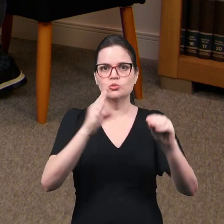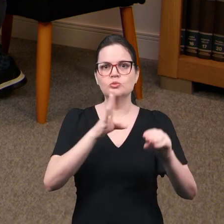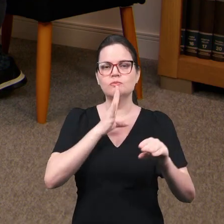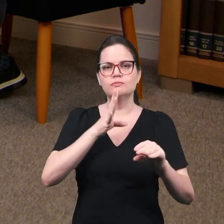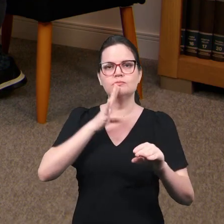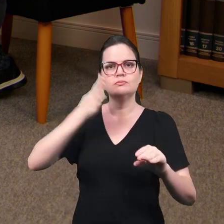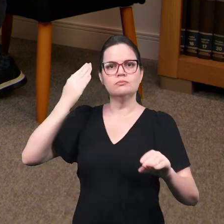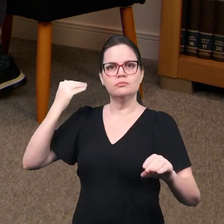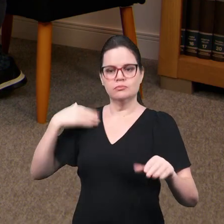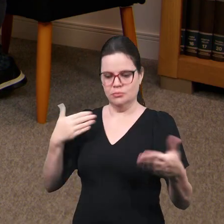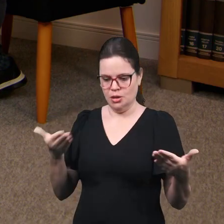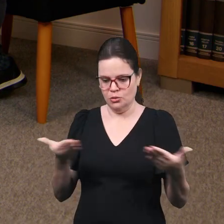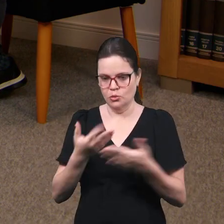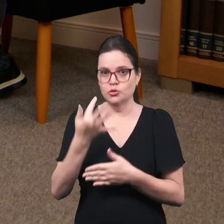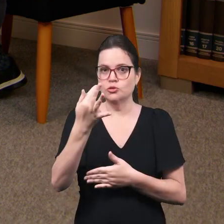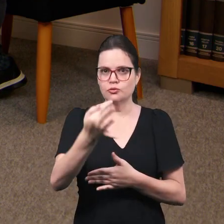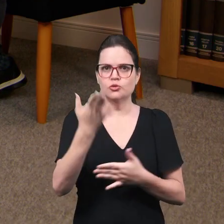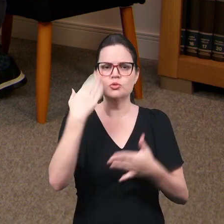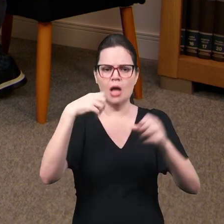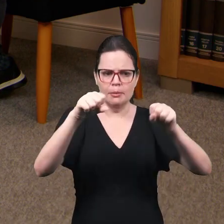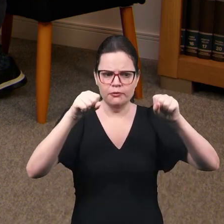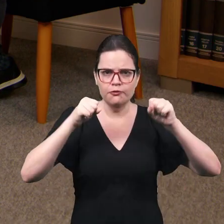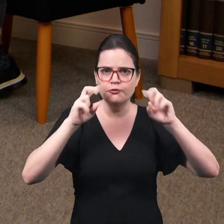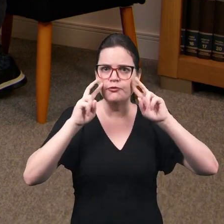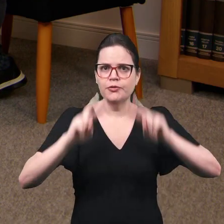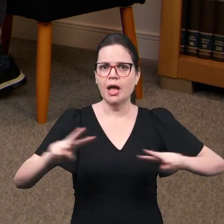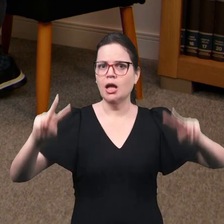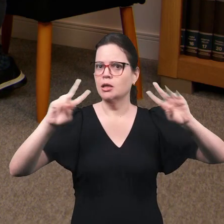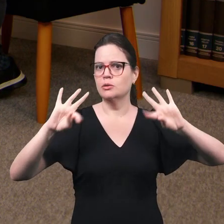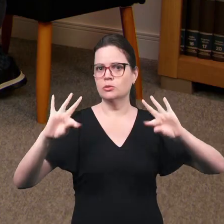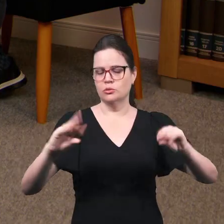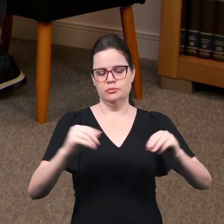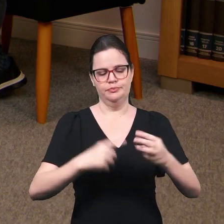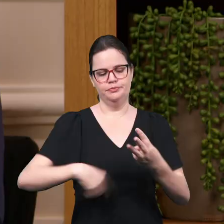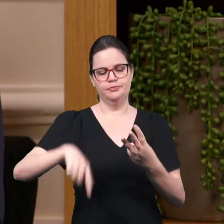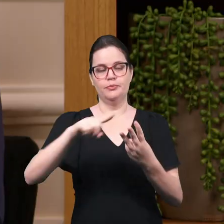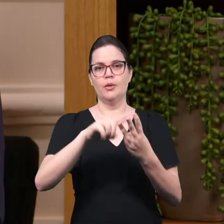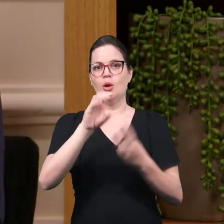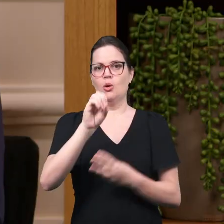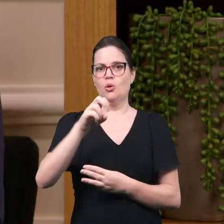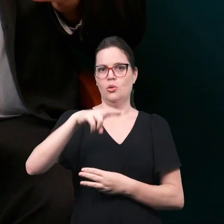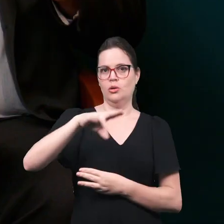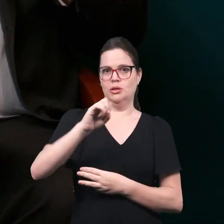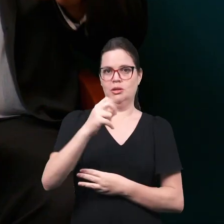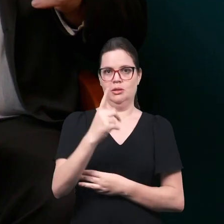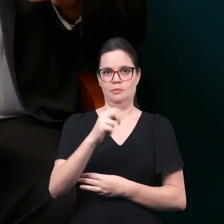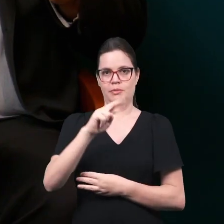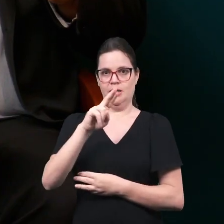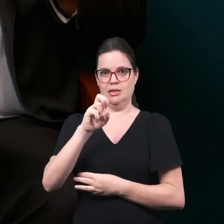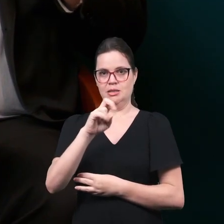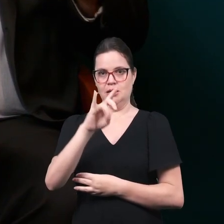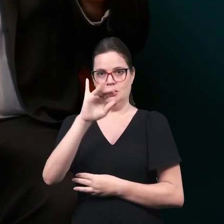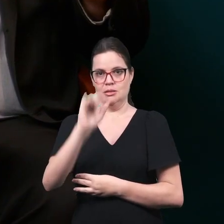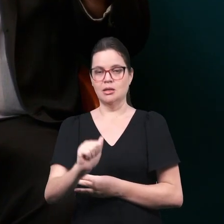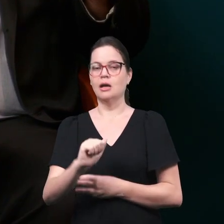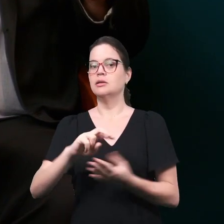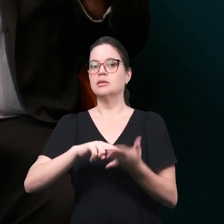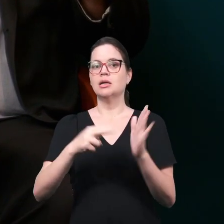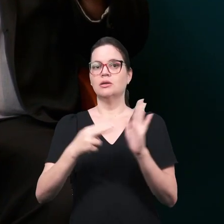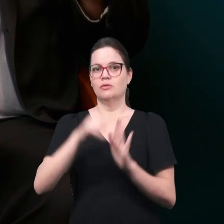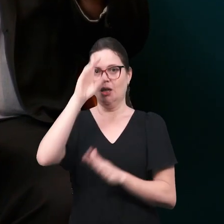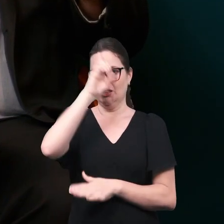outro atributo é a onipresença. Deus, ele está em todos os lugares. Glória a Deus. Deus, ele usa